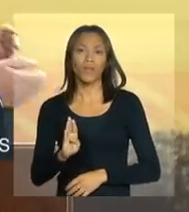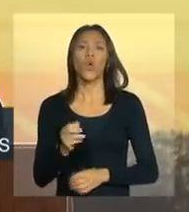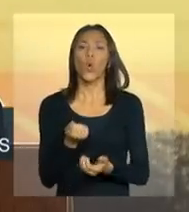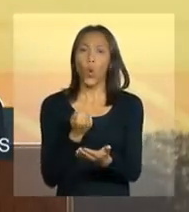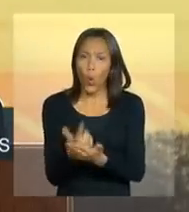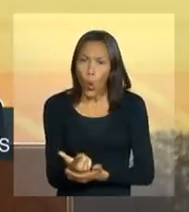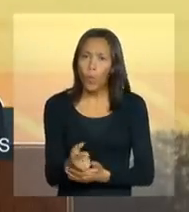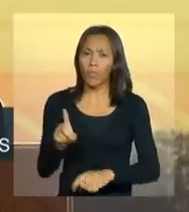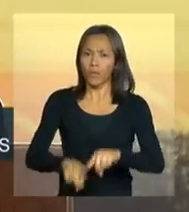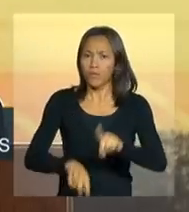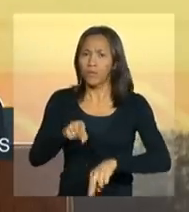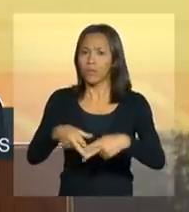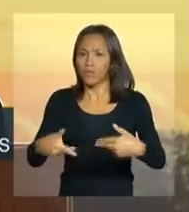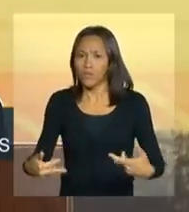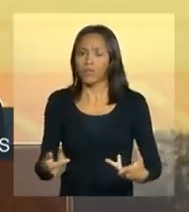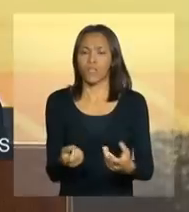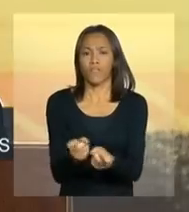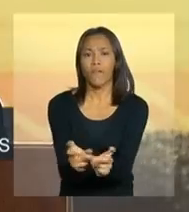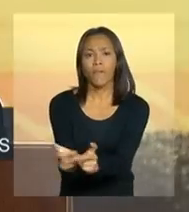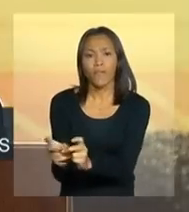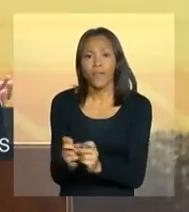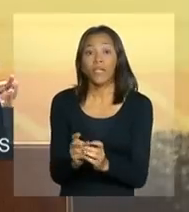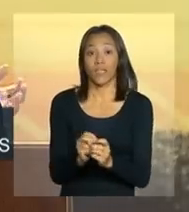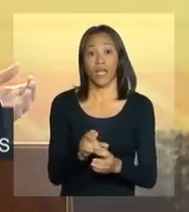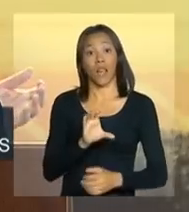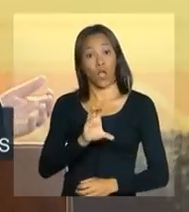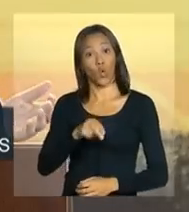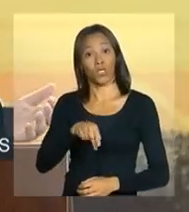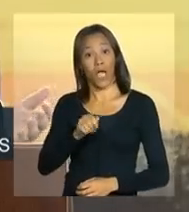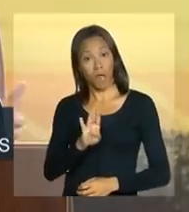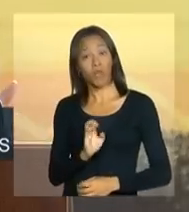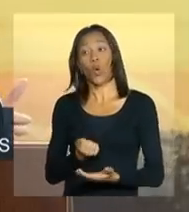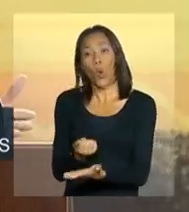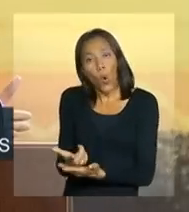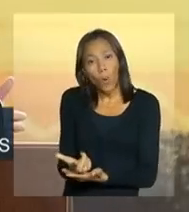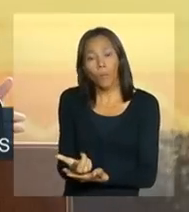e coloque por exemplo na